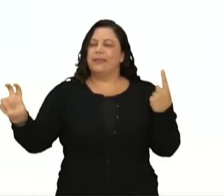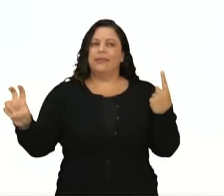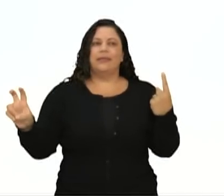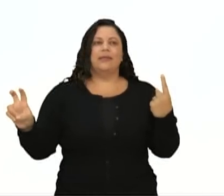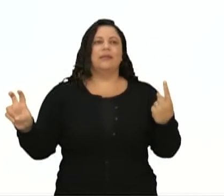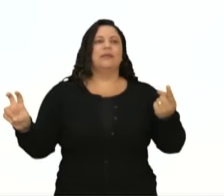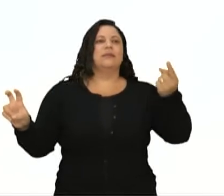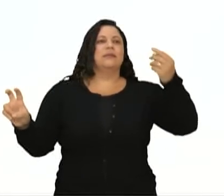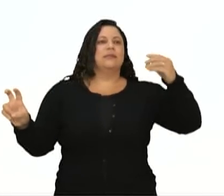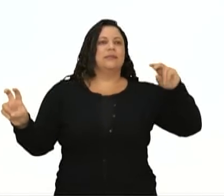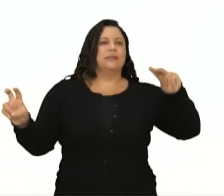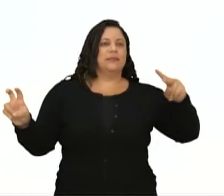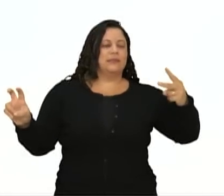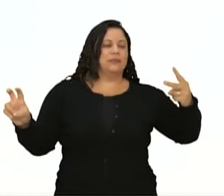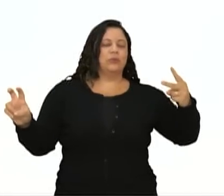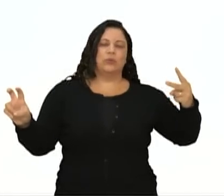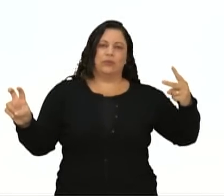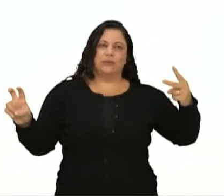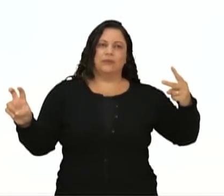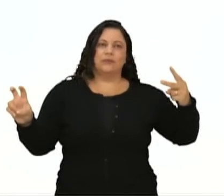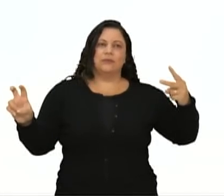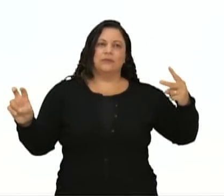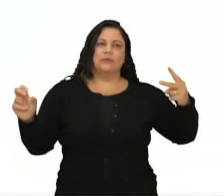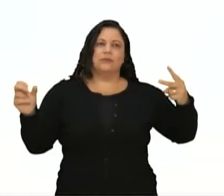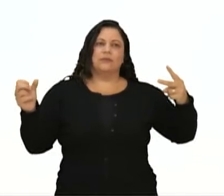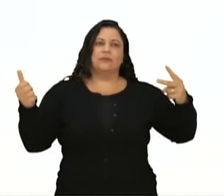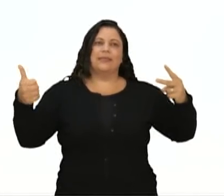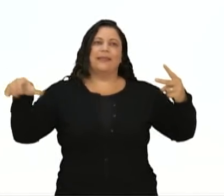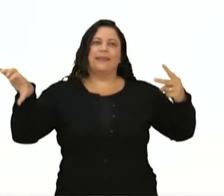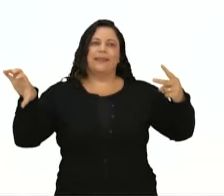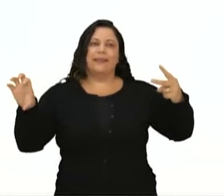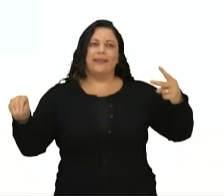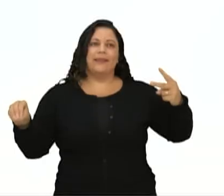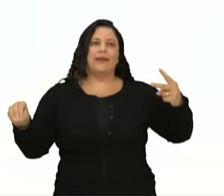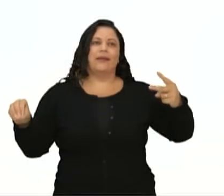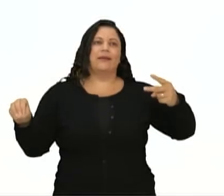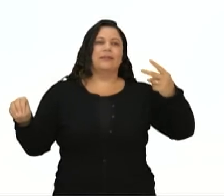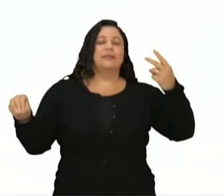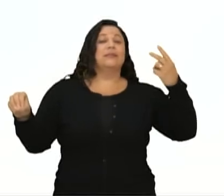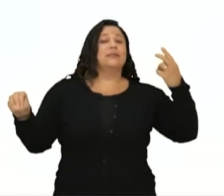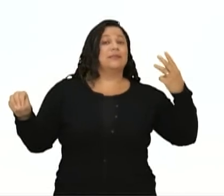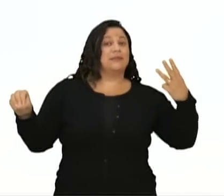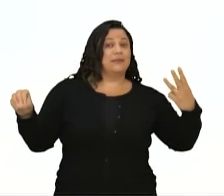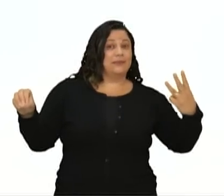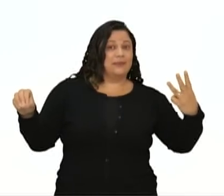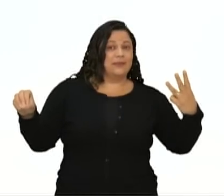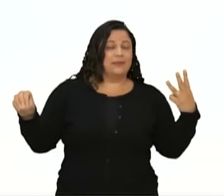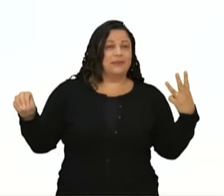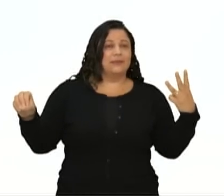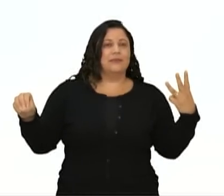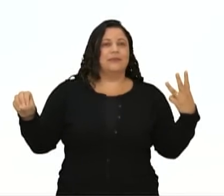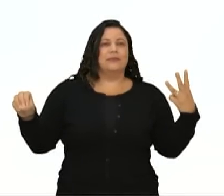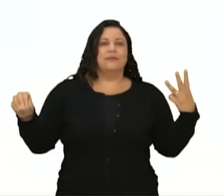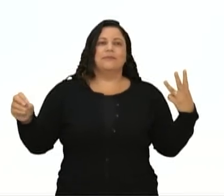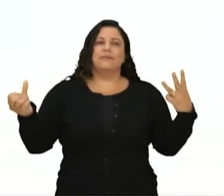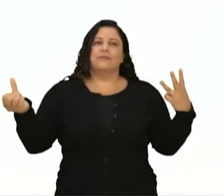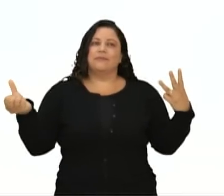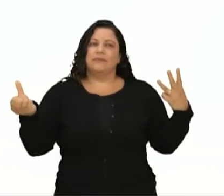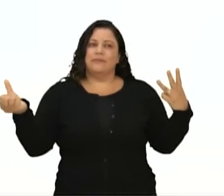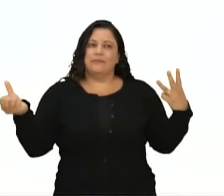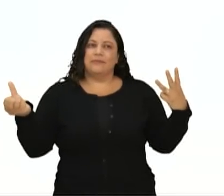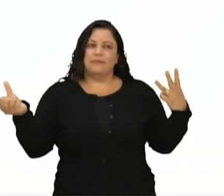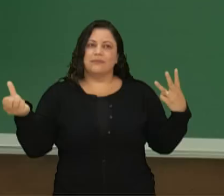trabalhadores sofreram 2 acidentes. 10 trabalhadores sofreram 3 acidentes.